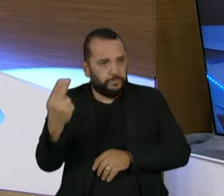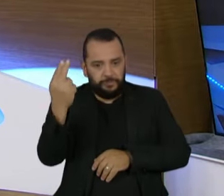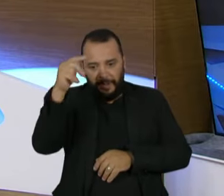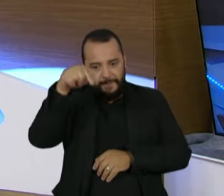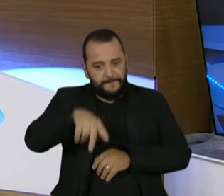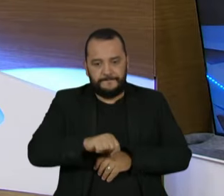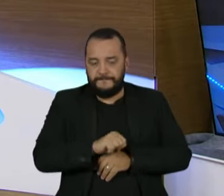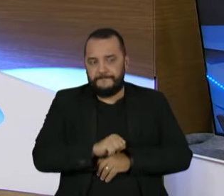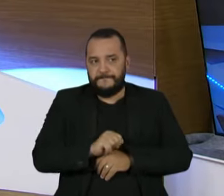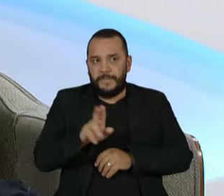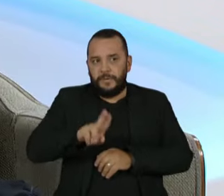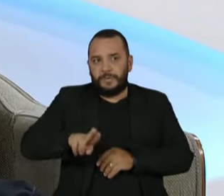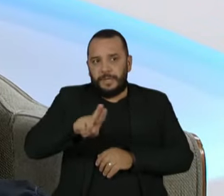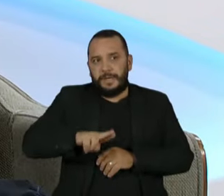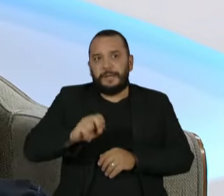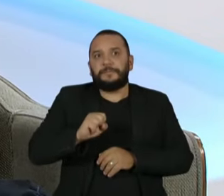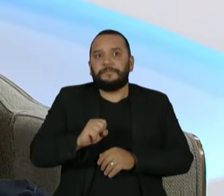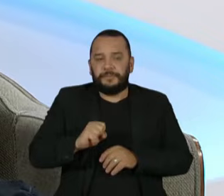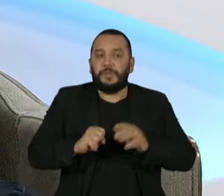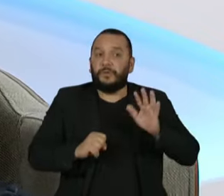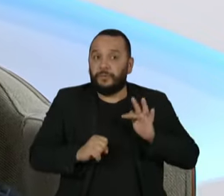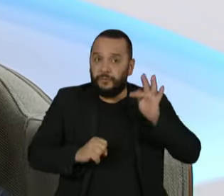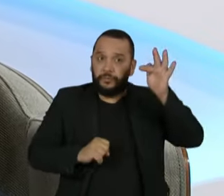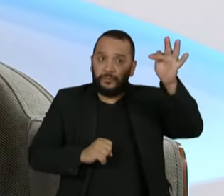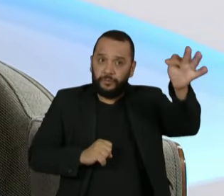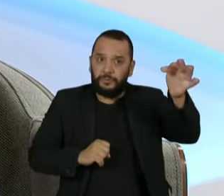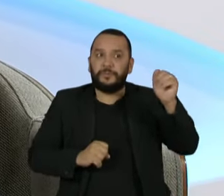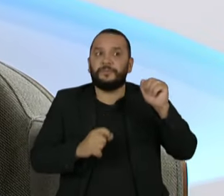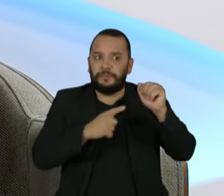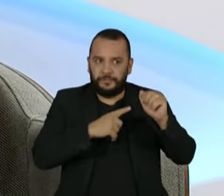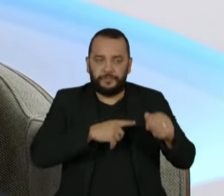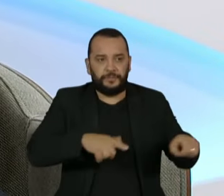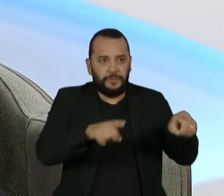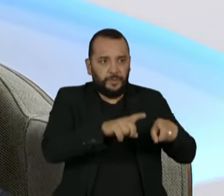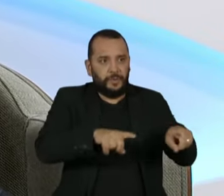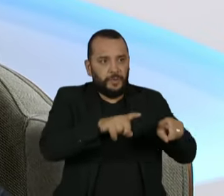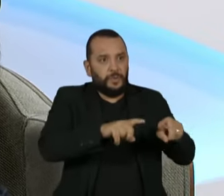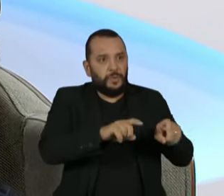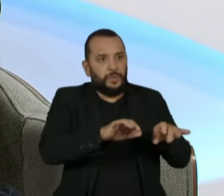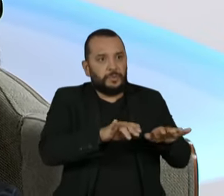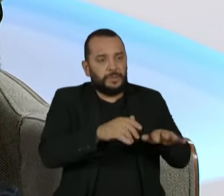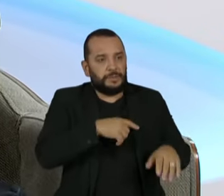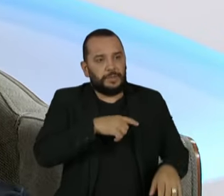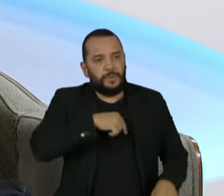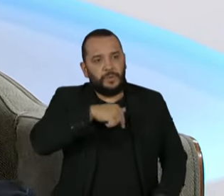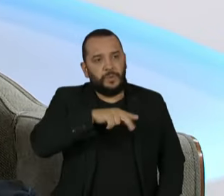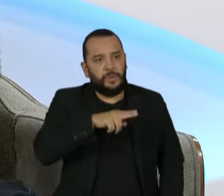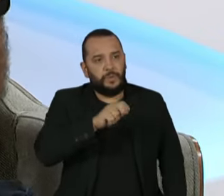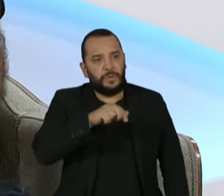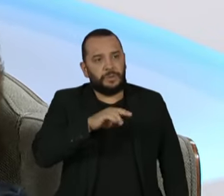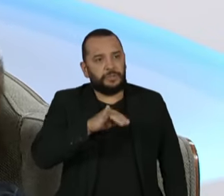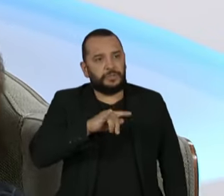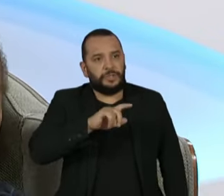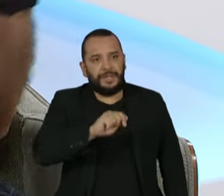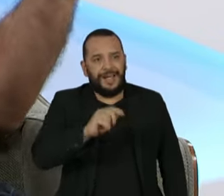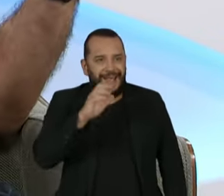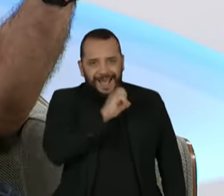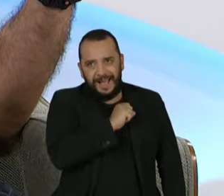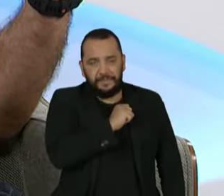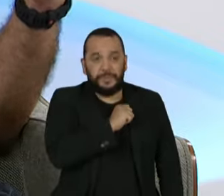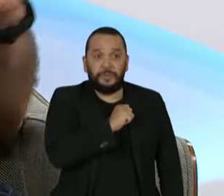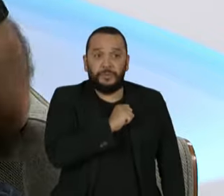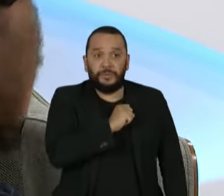fonoma e que podem ser realizadas em computação quântica quase que instantaneamente estamos falando de coisas que hoje